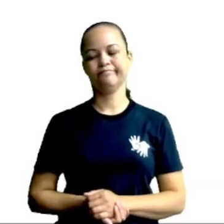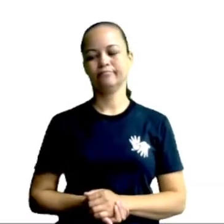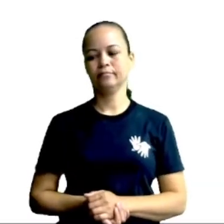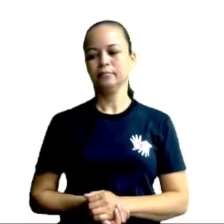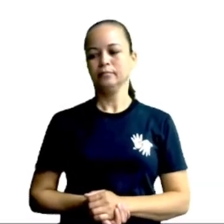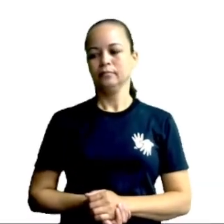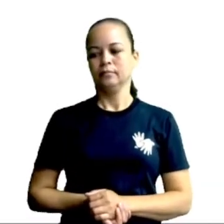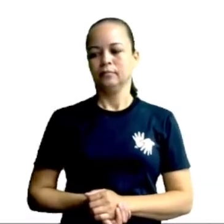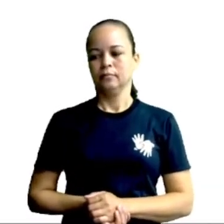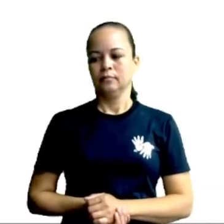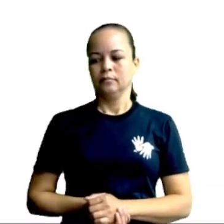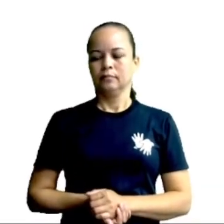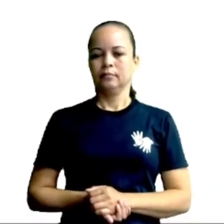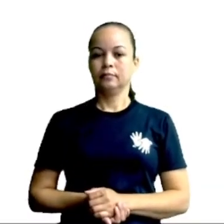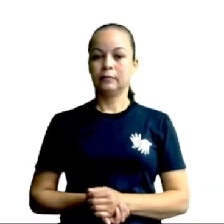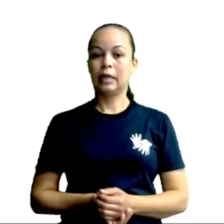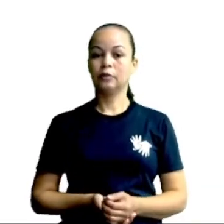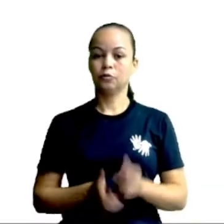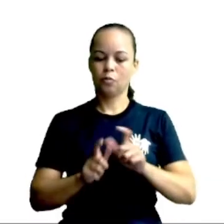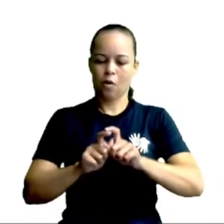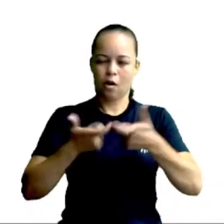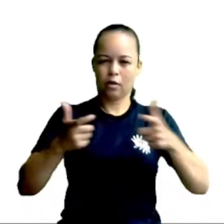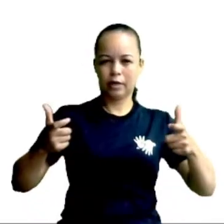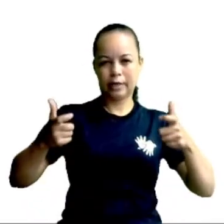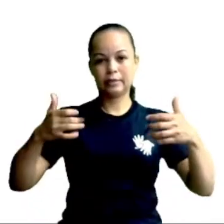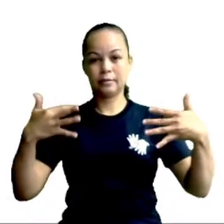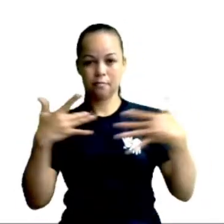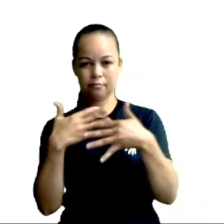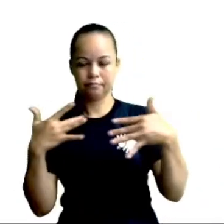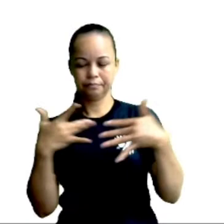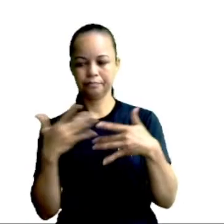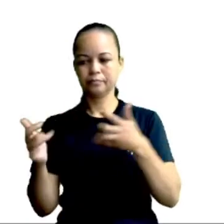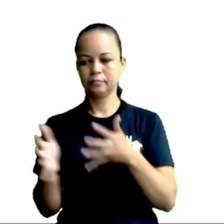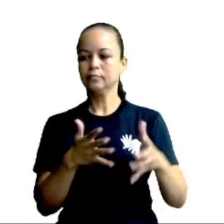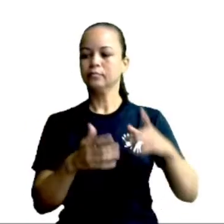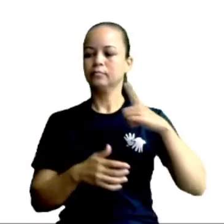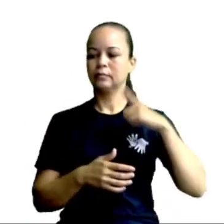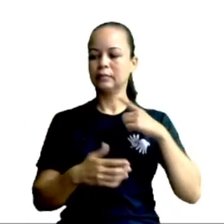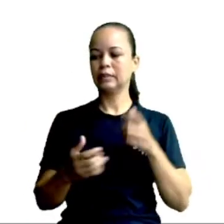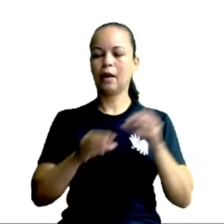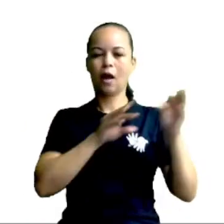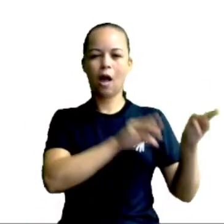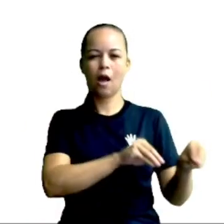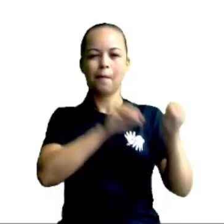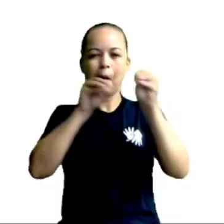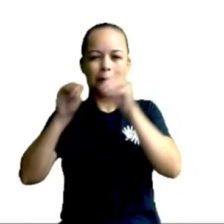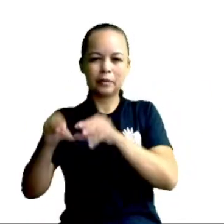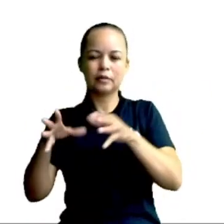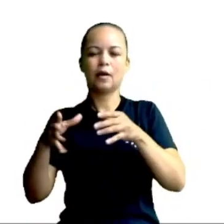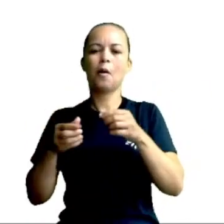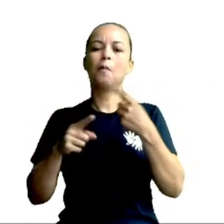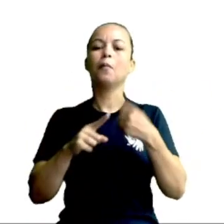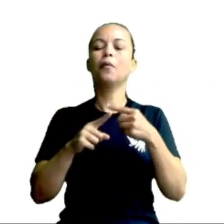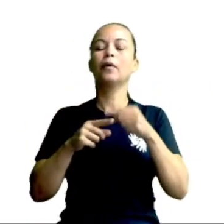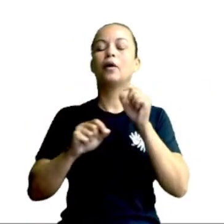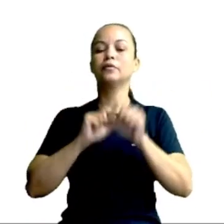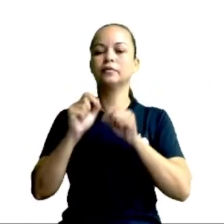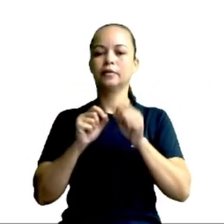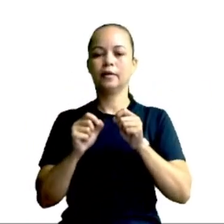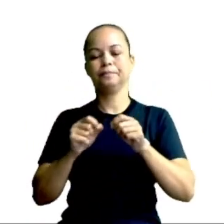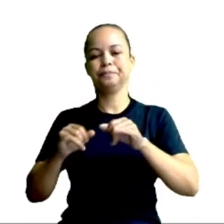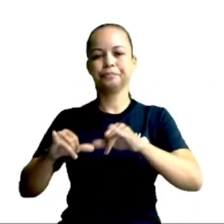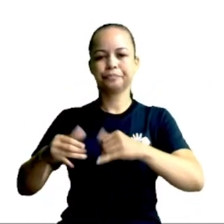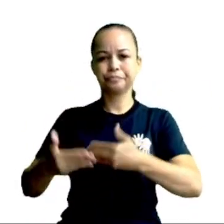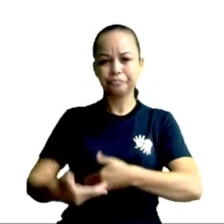E aí, né, dentro do crescimento urbano, nós temos a questão do aumento da imigração por causa de fome, desemprego, seca,